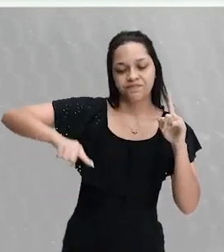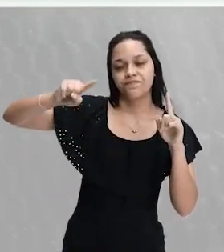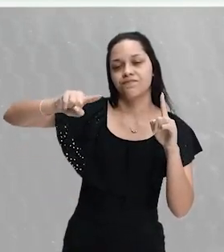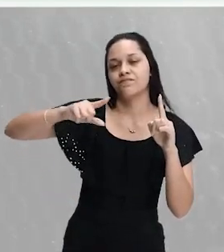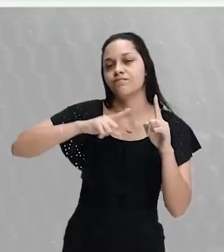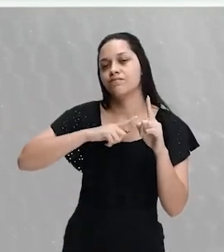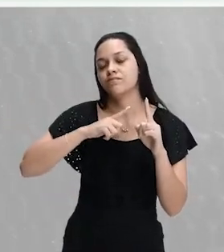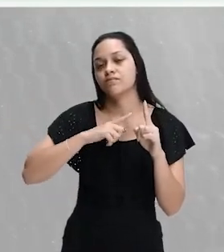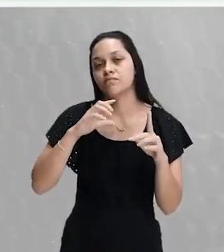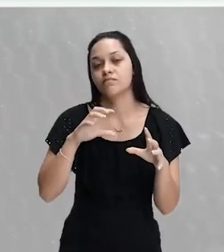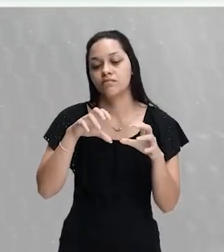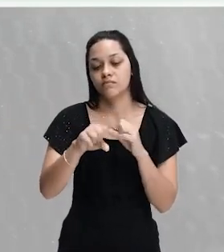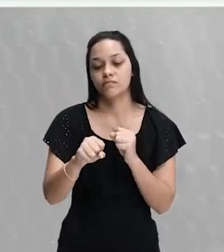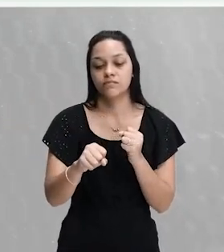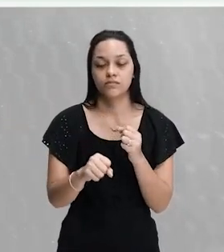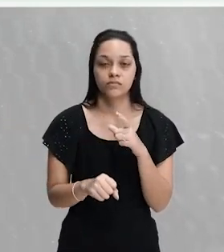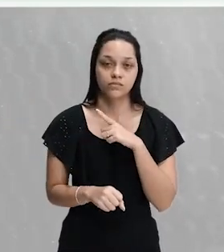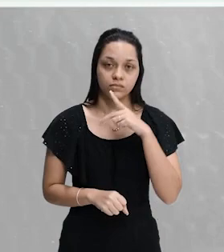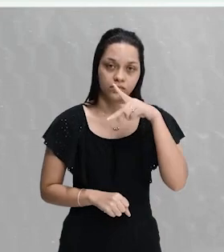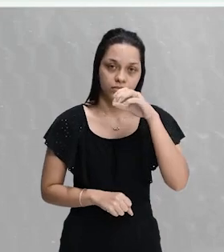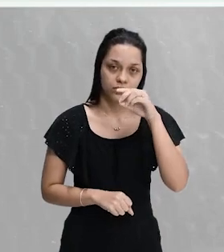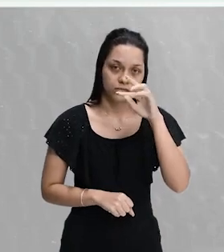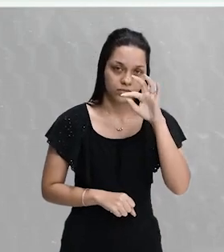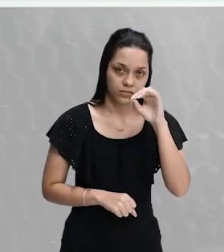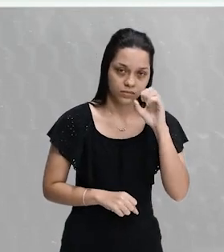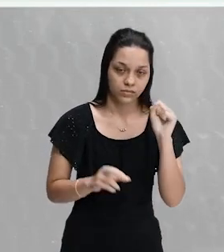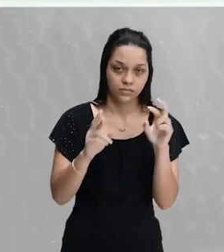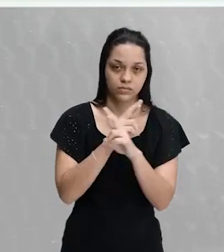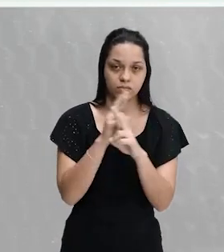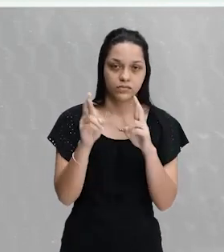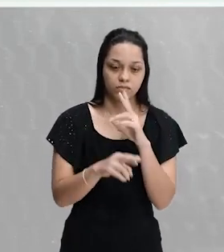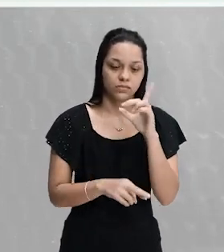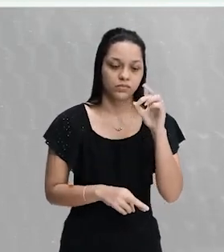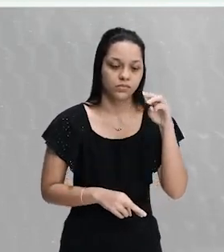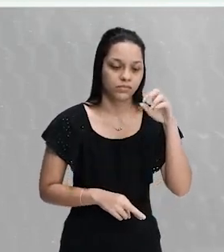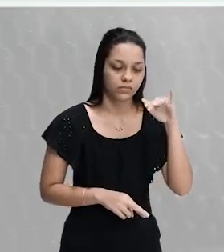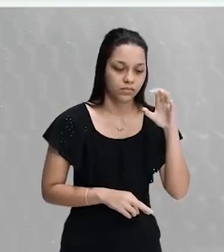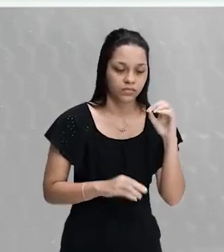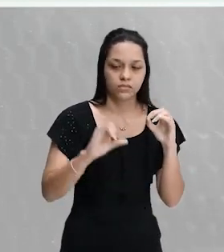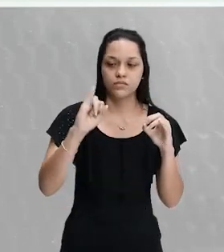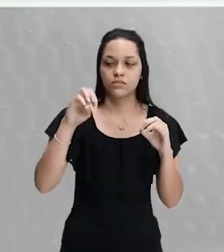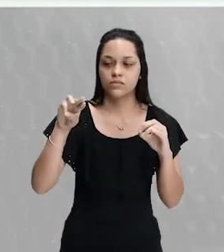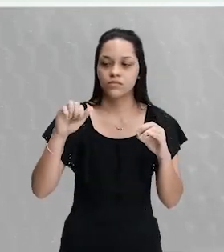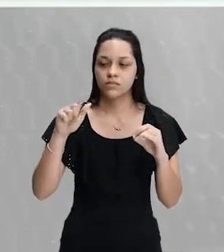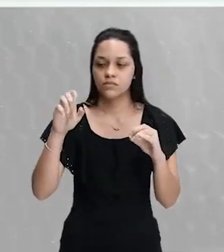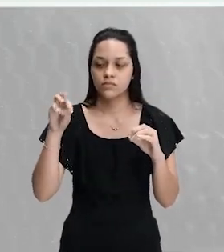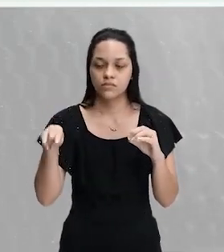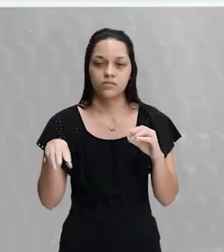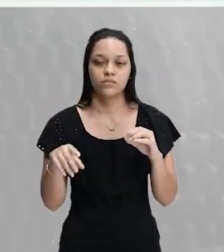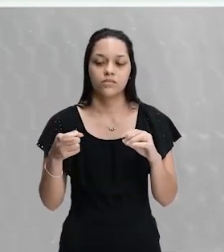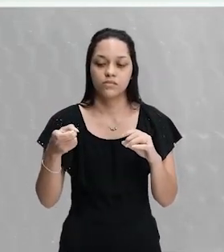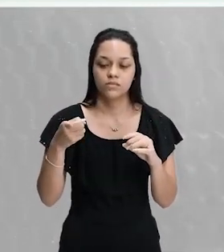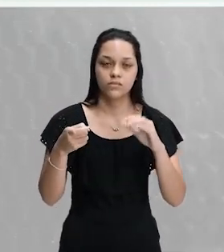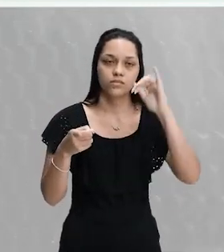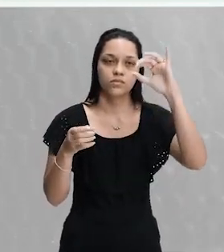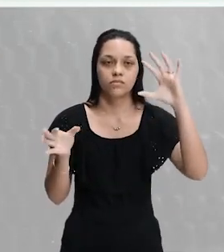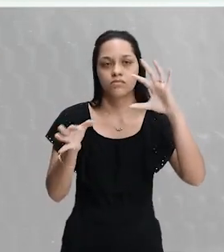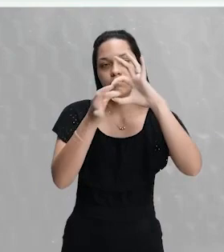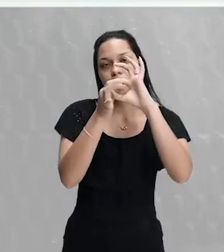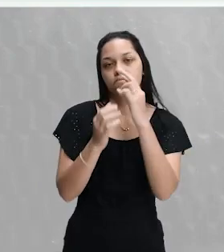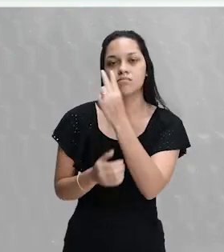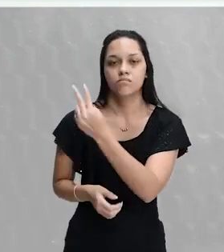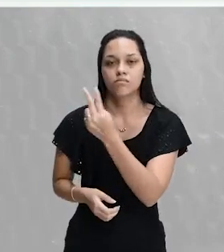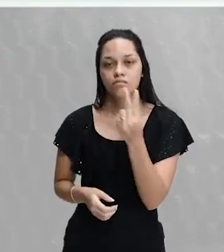Essa parábola são formadas por pontos que são relações domínio e imagem da função. Cada x com y forma um pazinho.